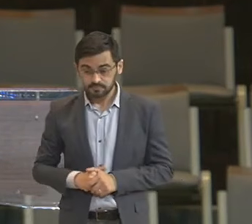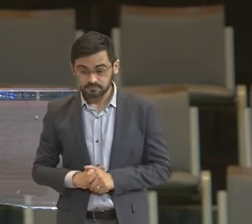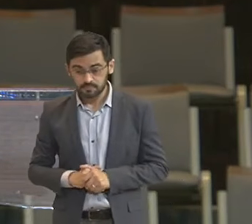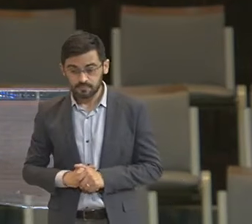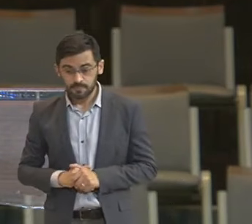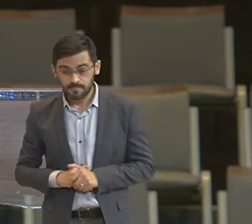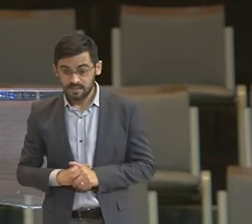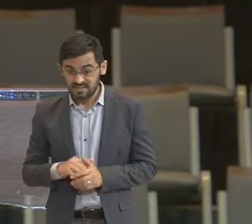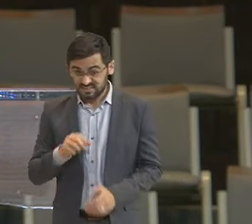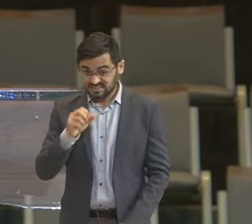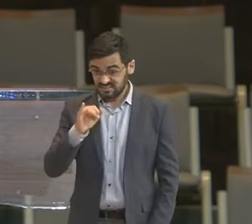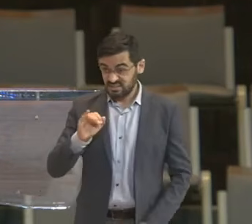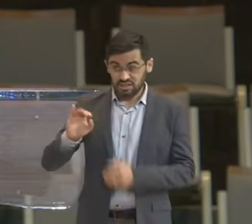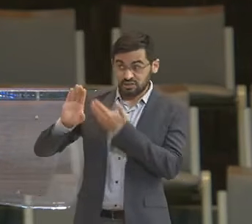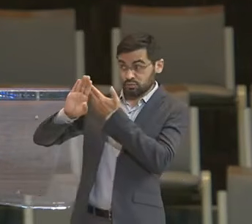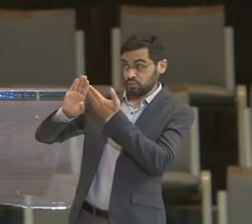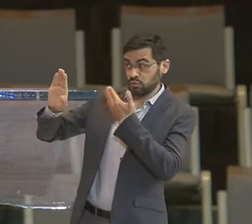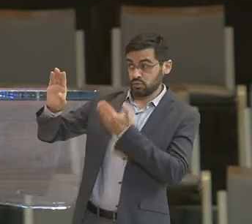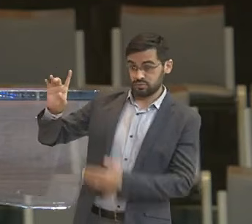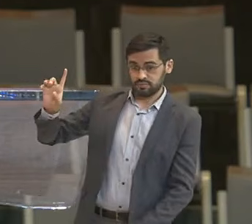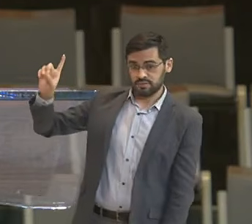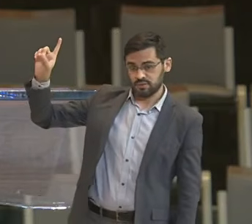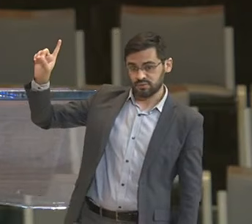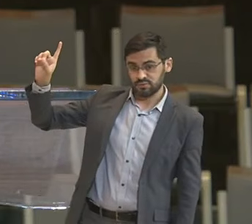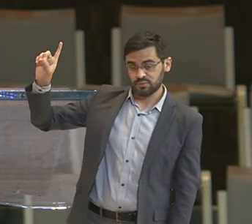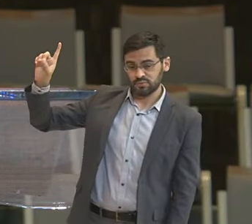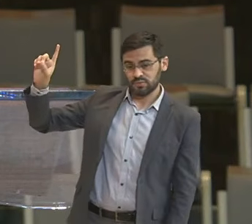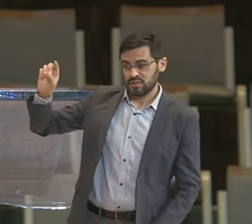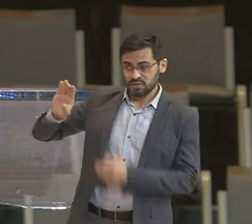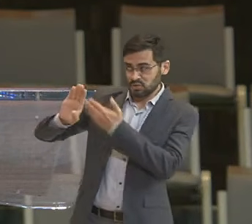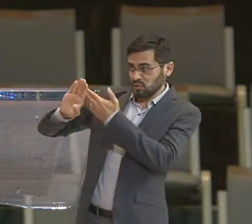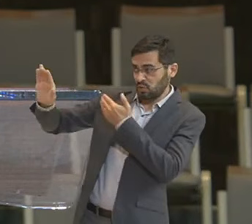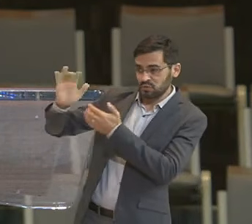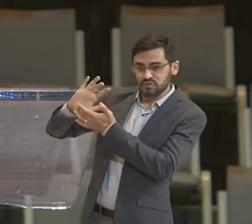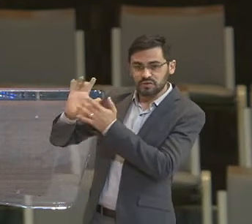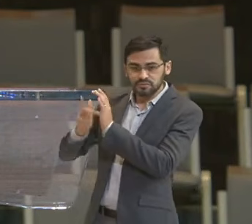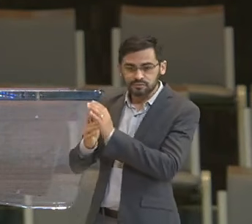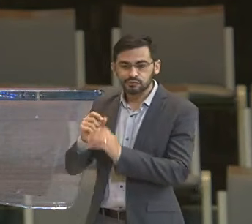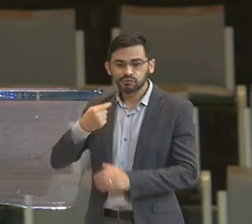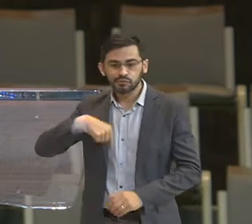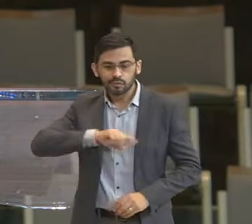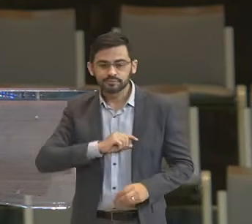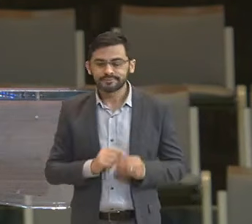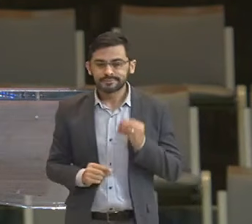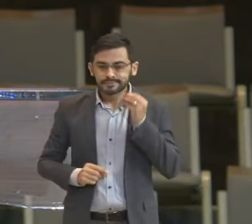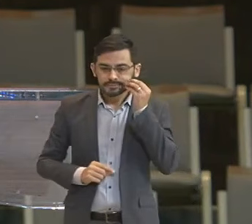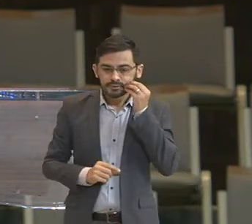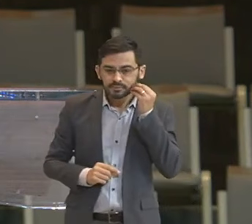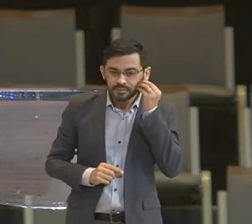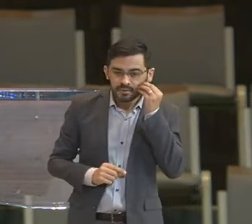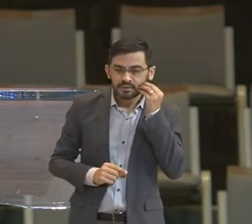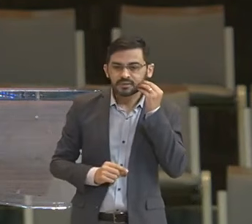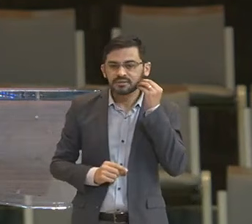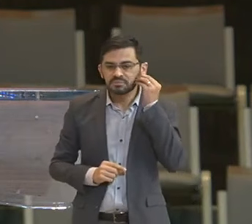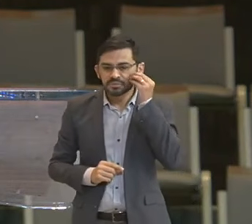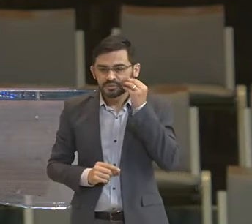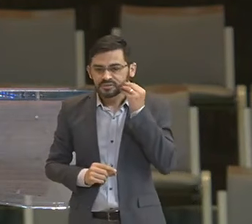se sem Ele, nós vamos sempre estar experimentando aquela